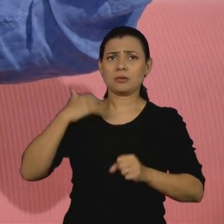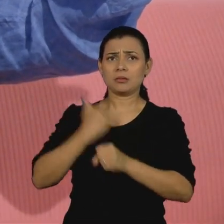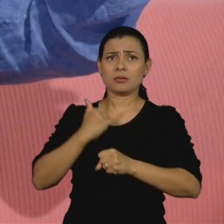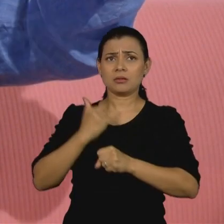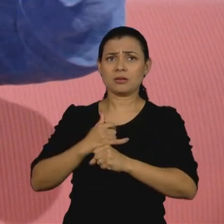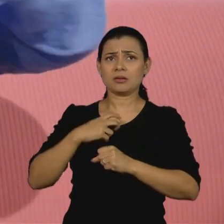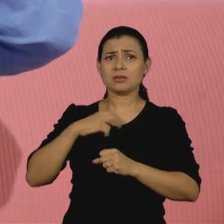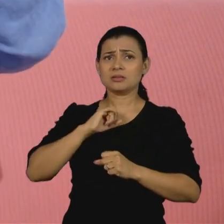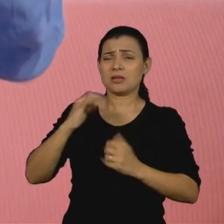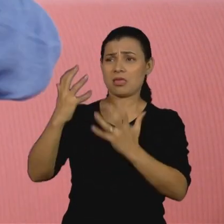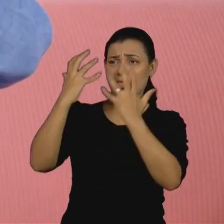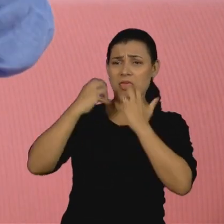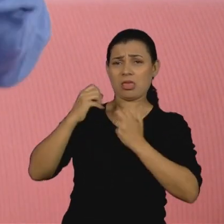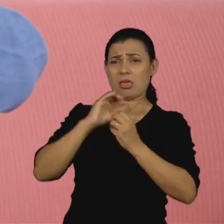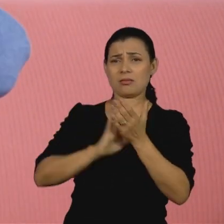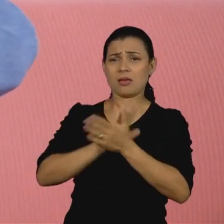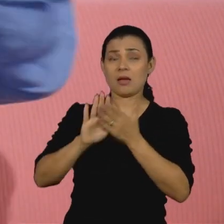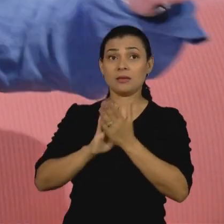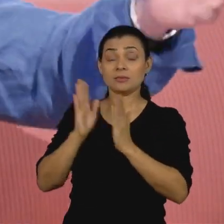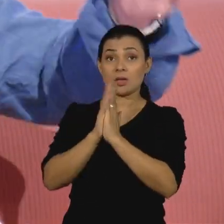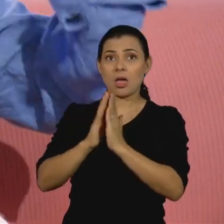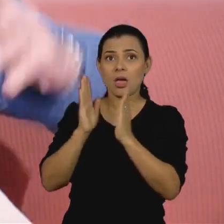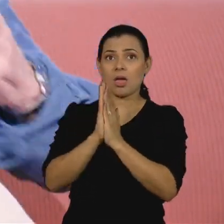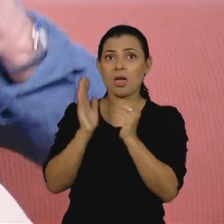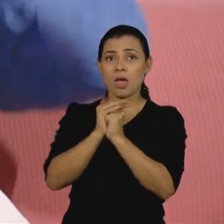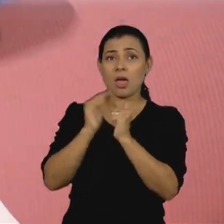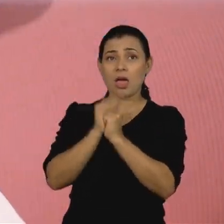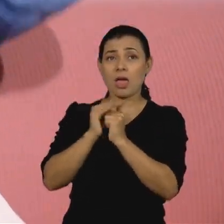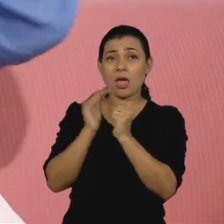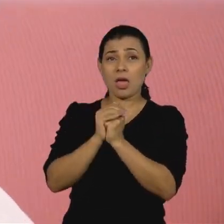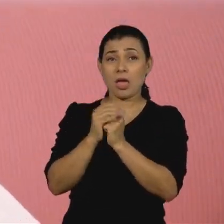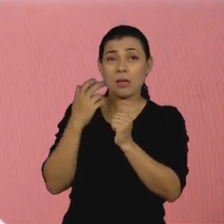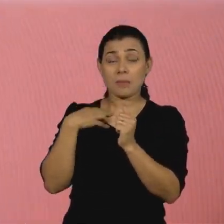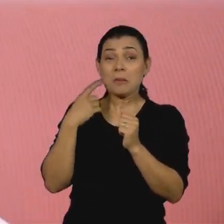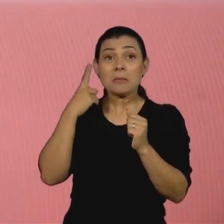és demônio, te embaraço. Você vai rezando, porque aquilo é...